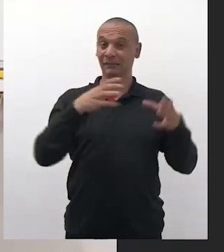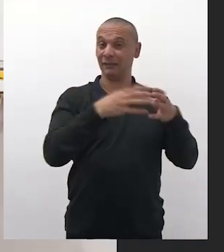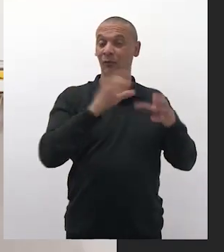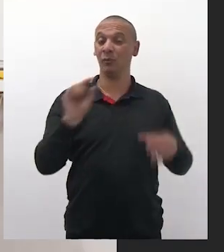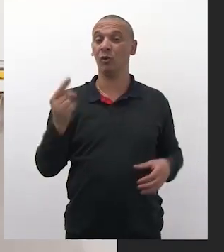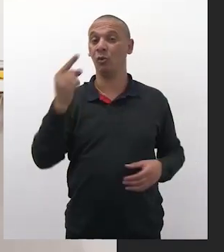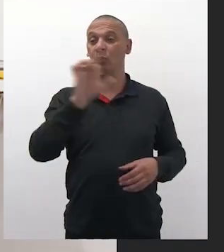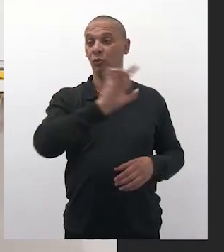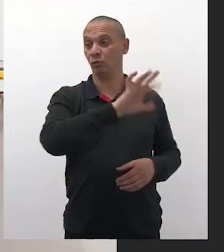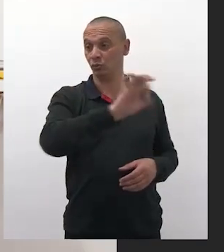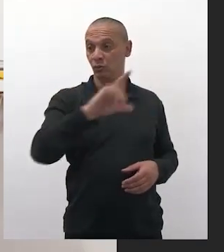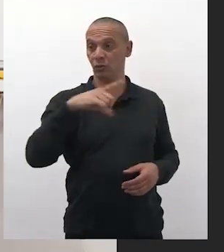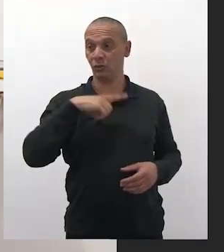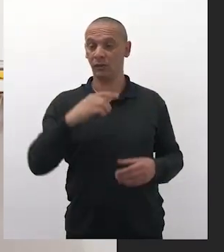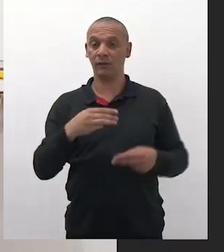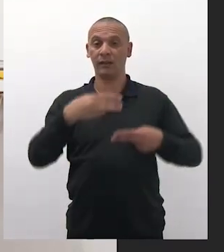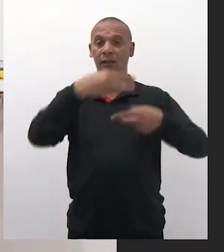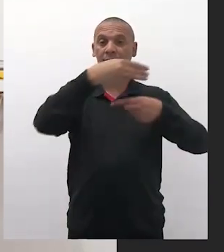da EFAP,